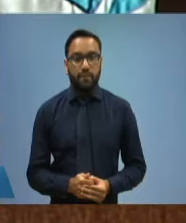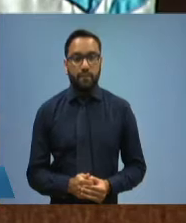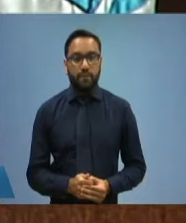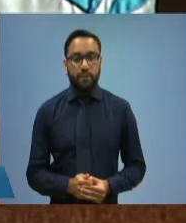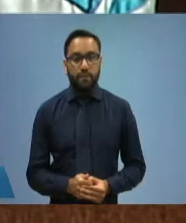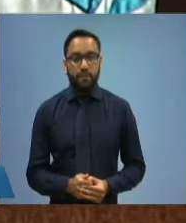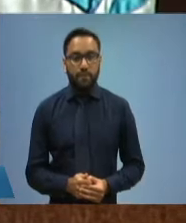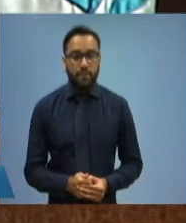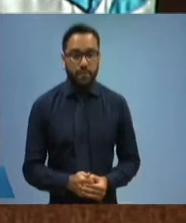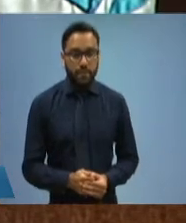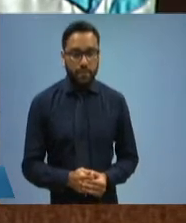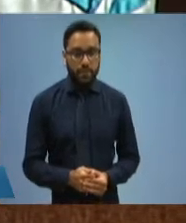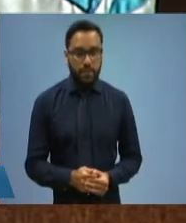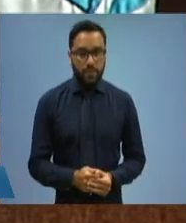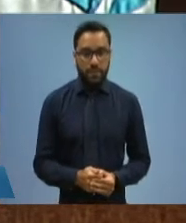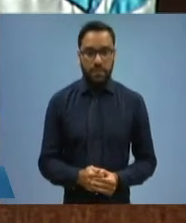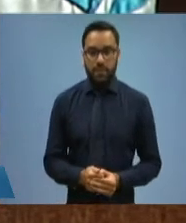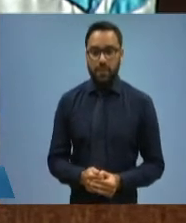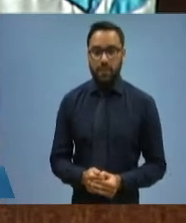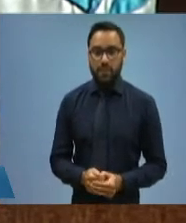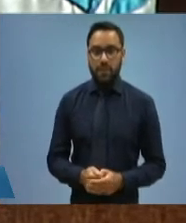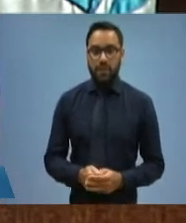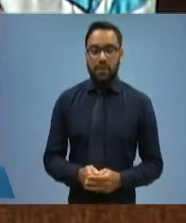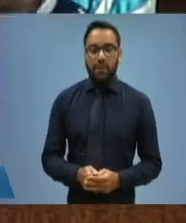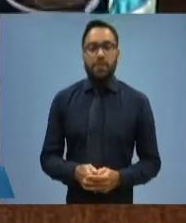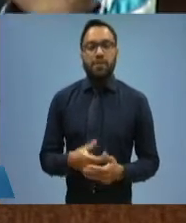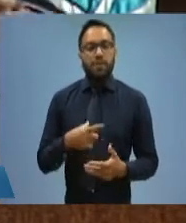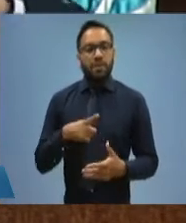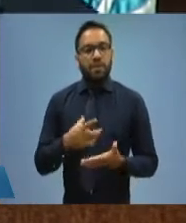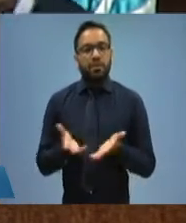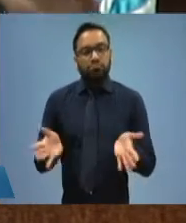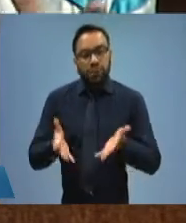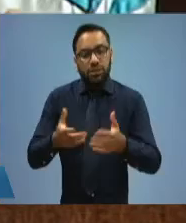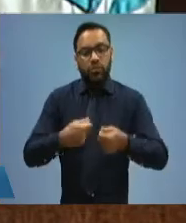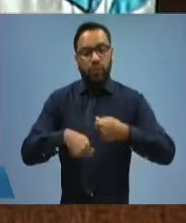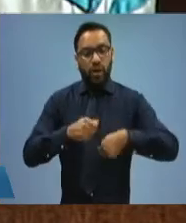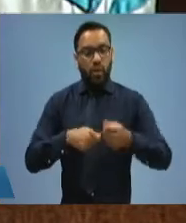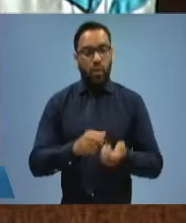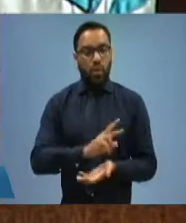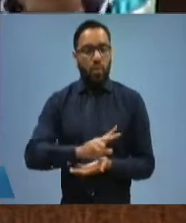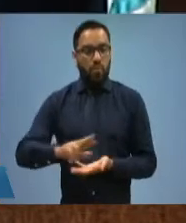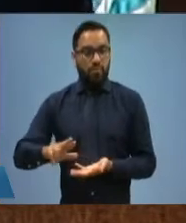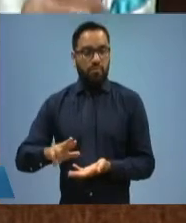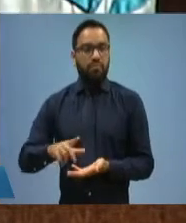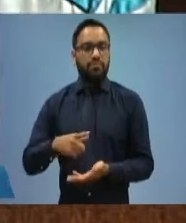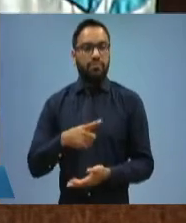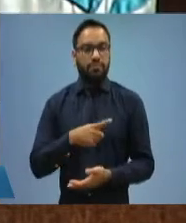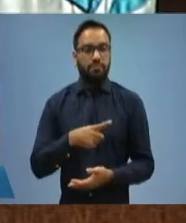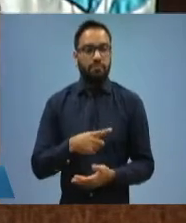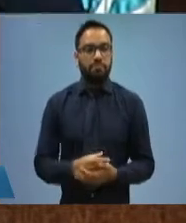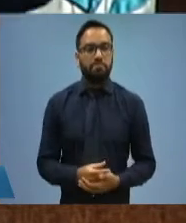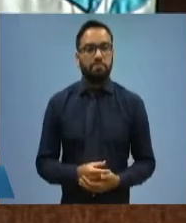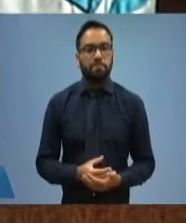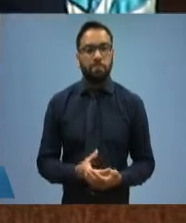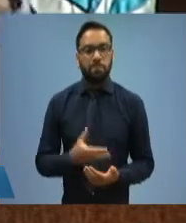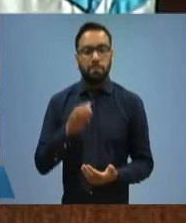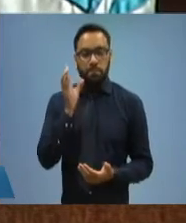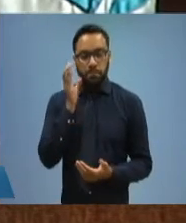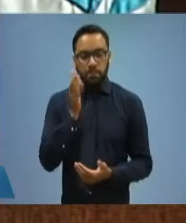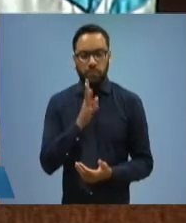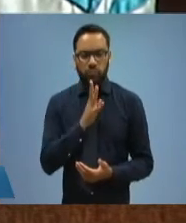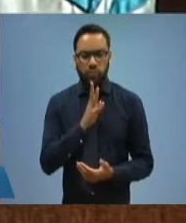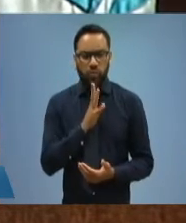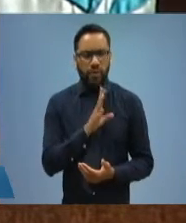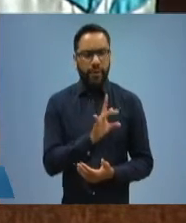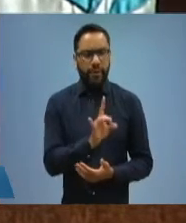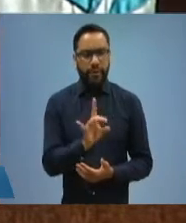temática, que é a temática do momento, as outras economias, fundamental. O vereador Claudinei, não precisa nem justificar, porque ele conhece e conhece cada um dos